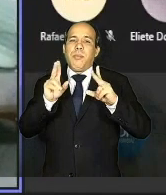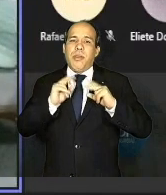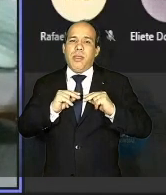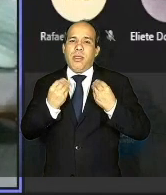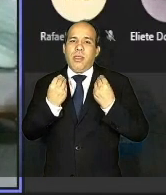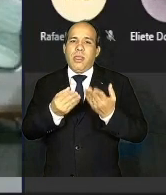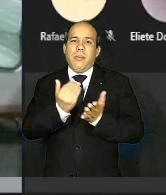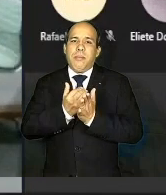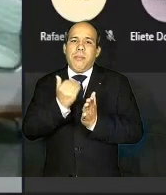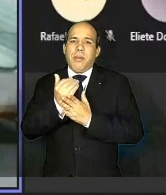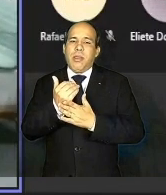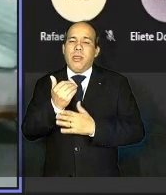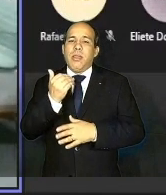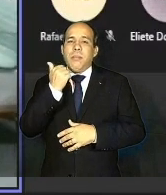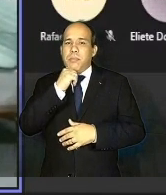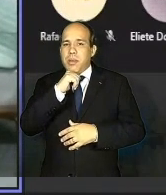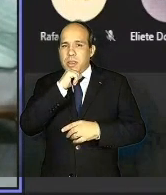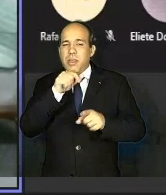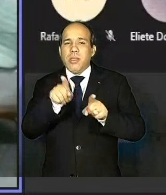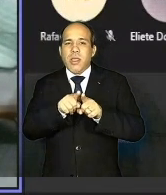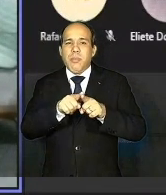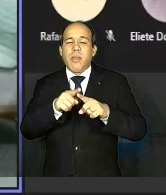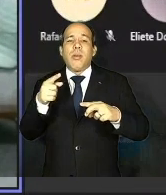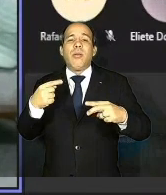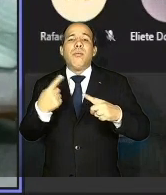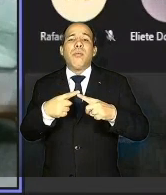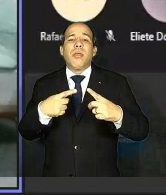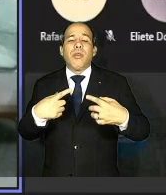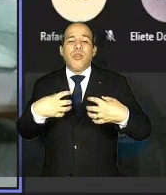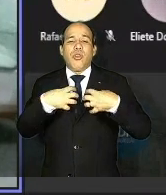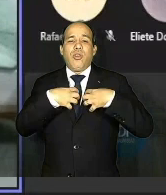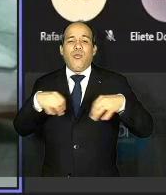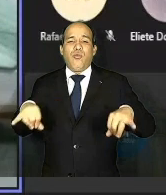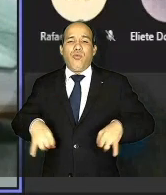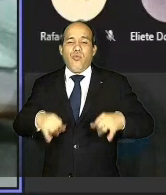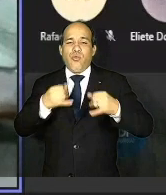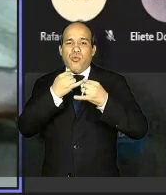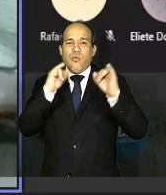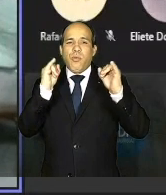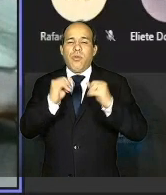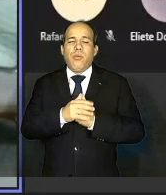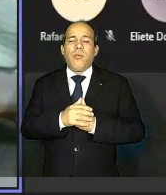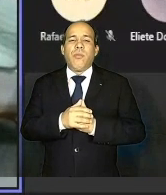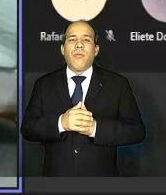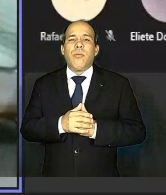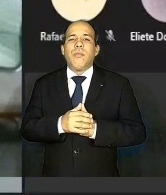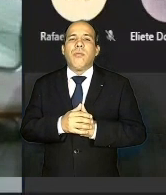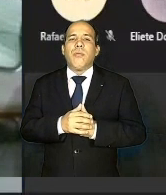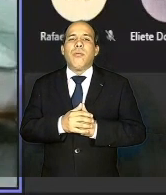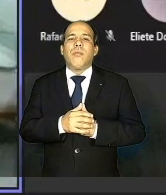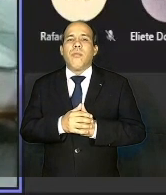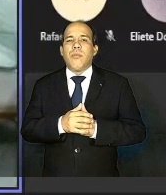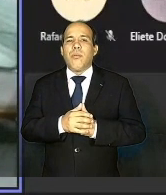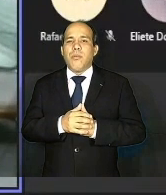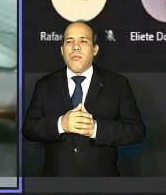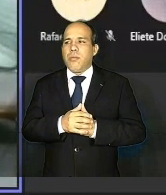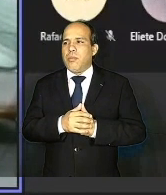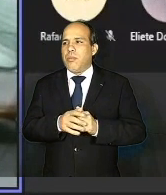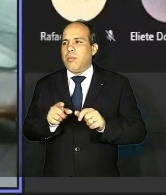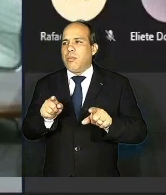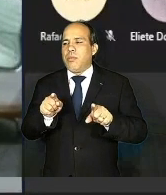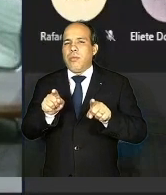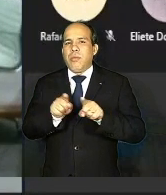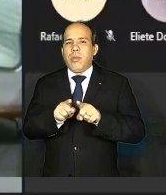Então, por isso que ela merece levar, ainda sendo mãe, e também foi atingida, né?